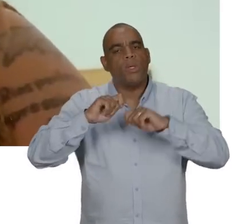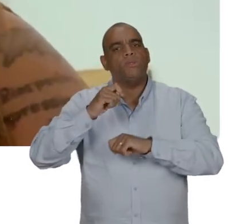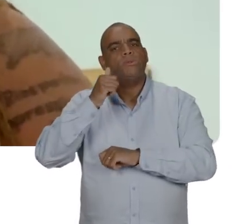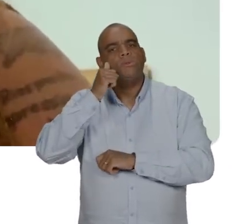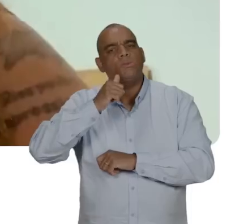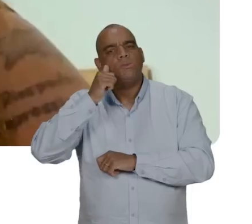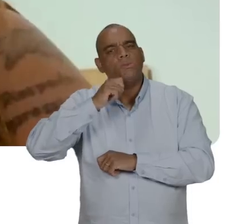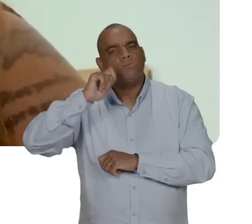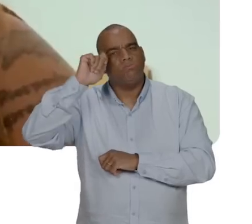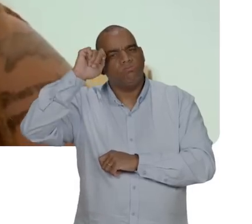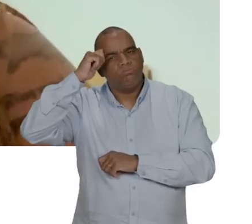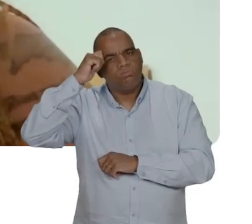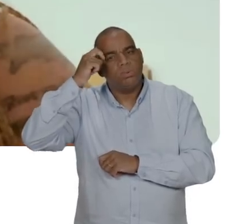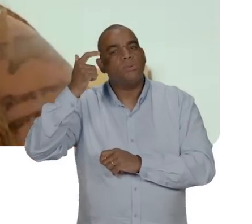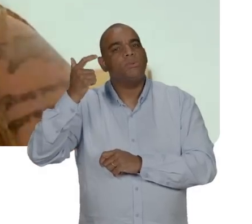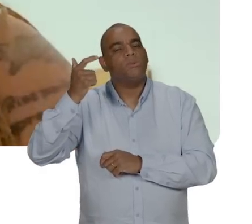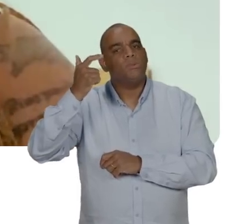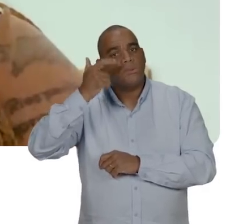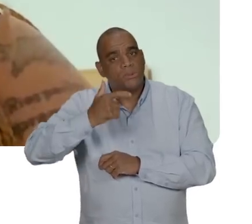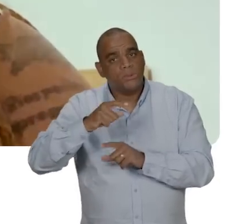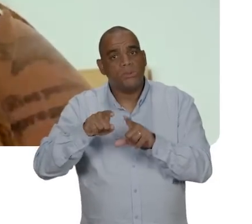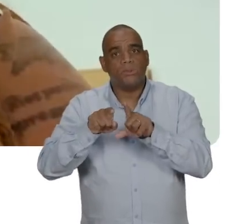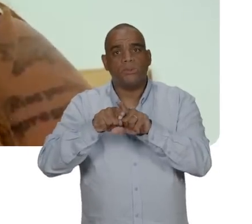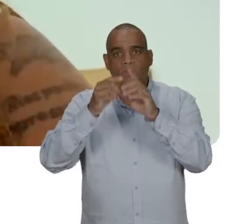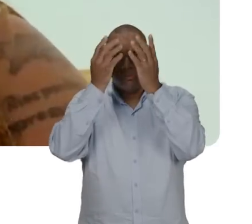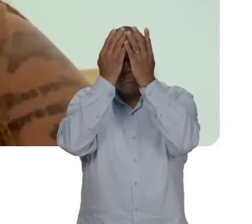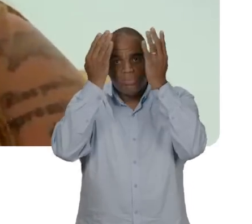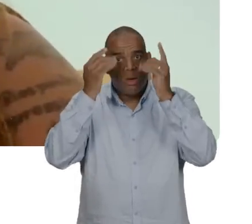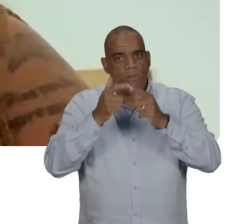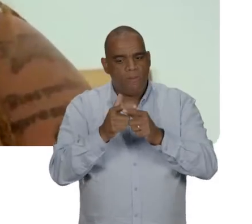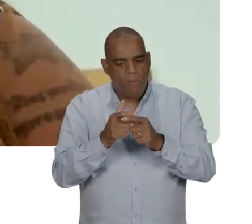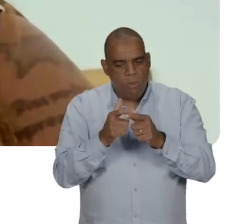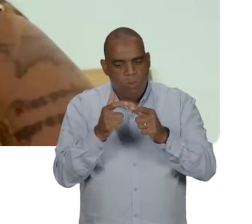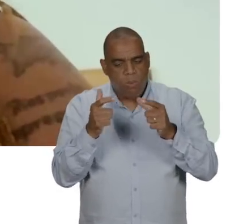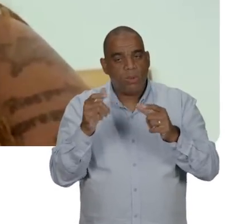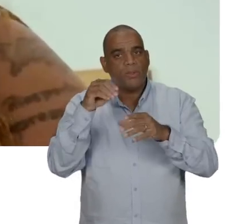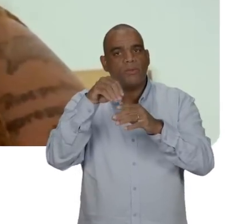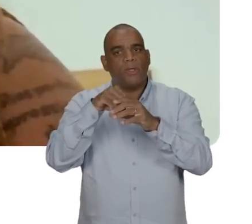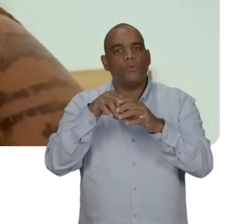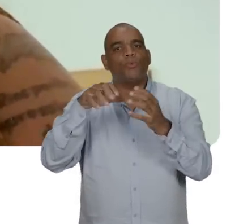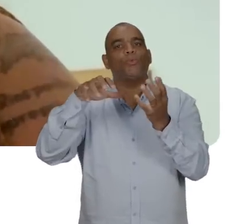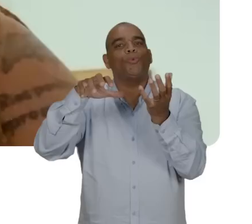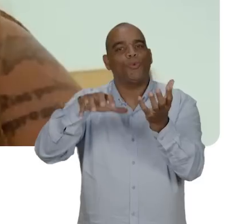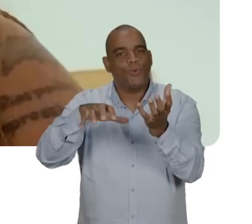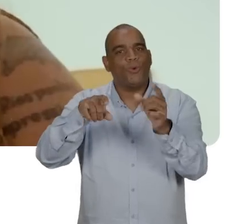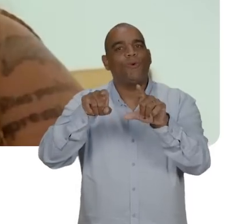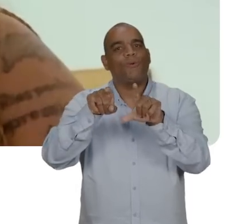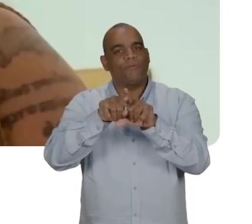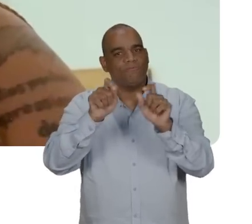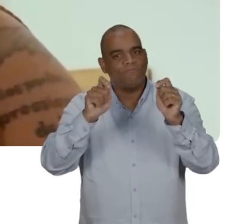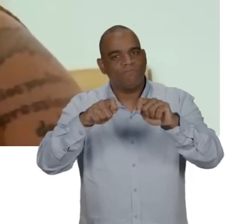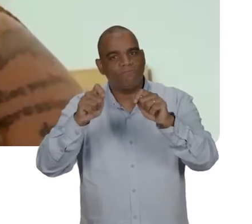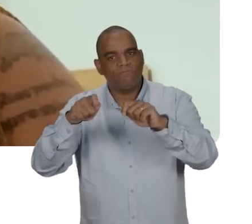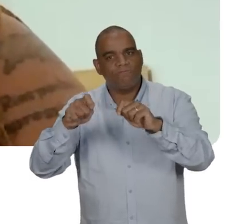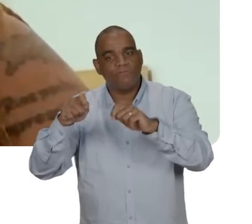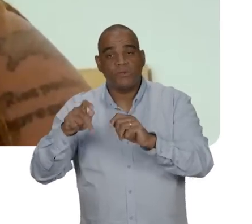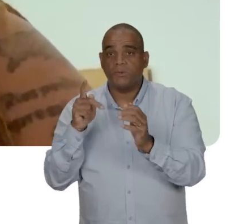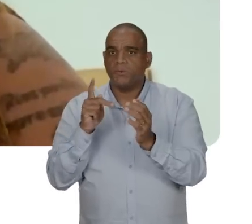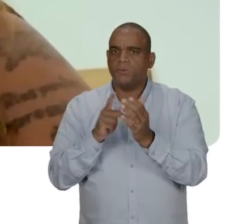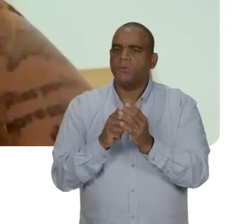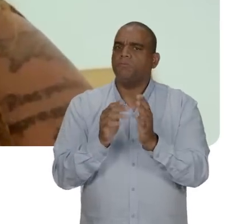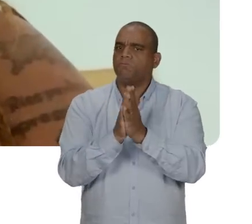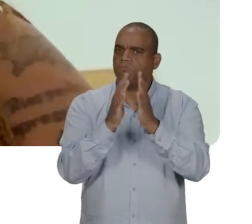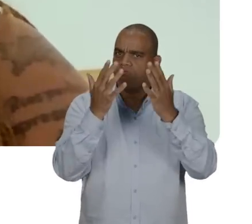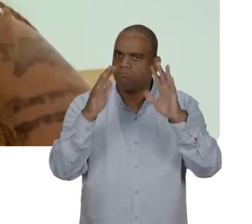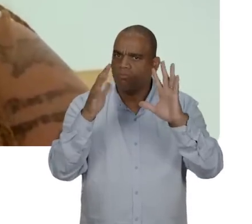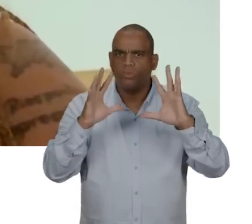beneficiado quando a gente tiver mulheres negras, indígenas, como maioria do Congresso Nacional, dos parlamentos no país. Então, saudar todas